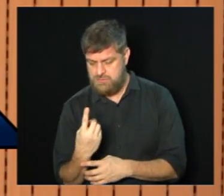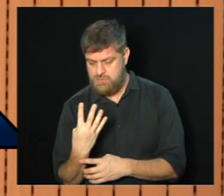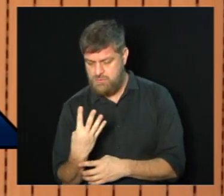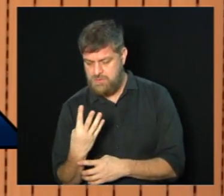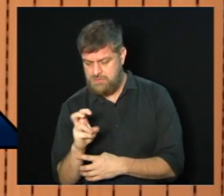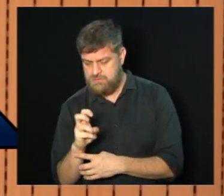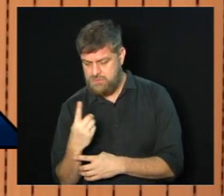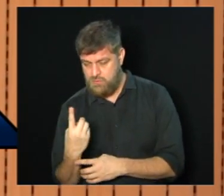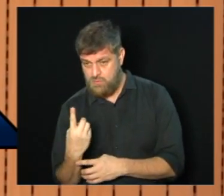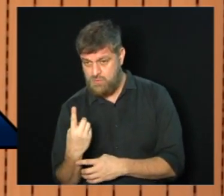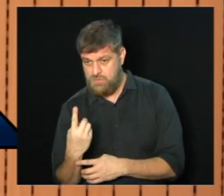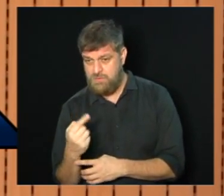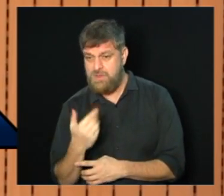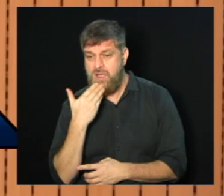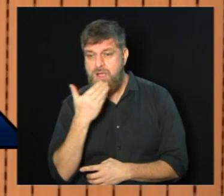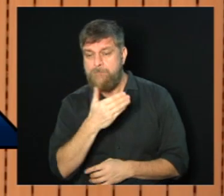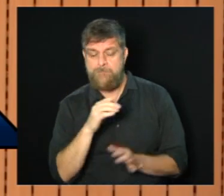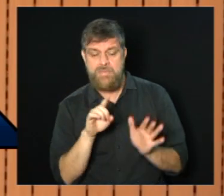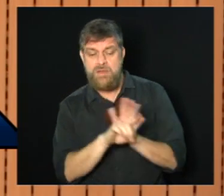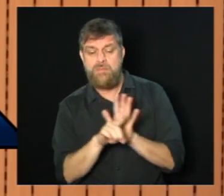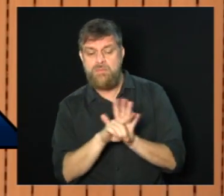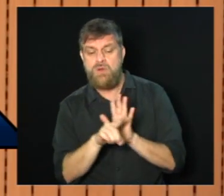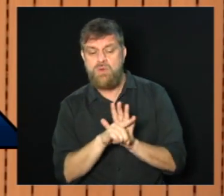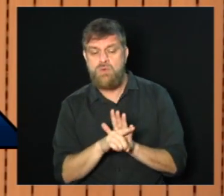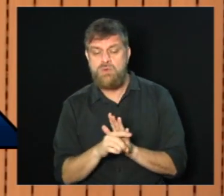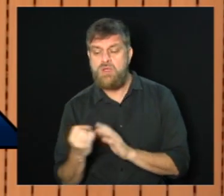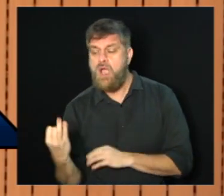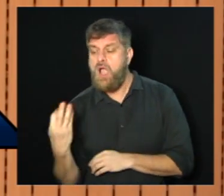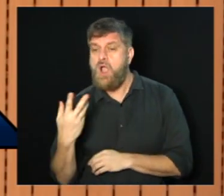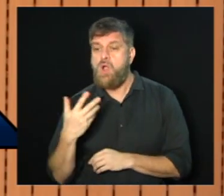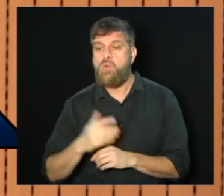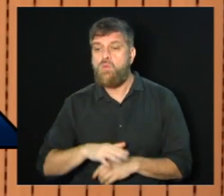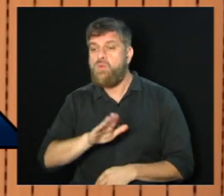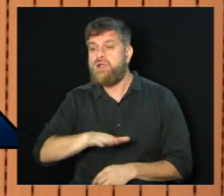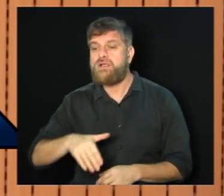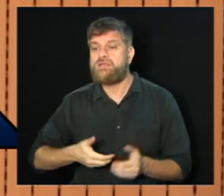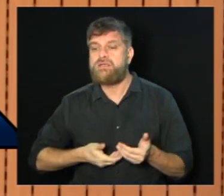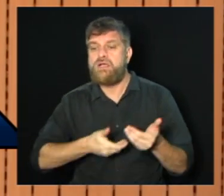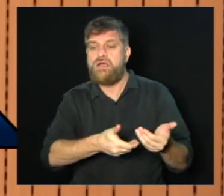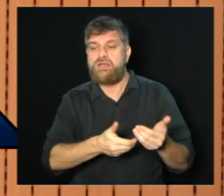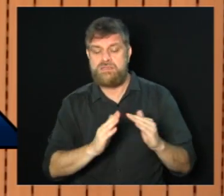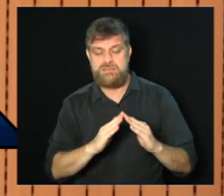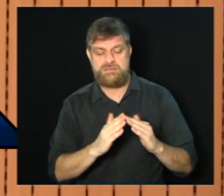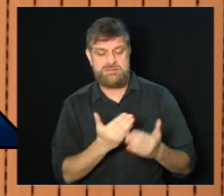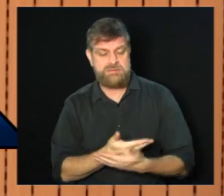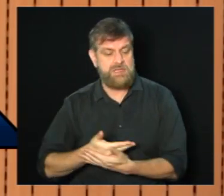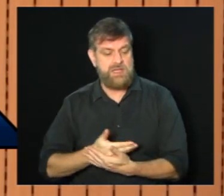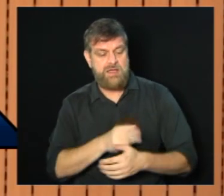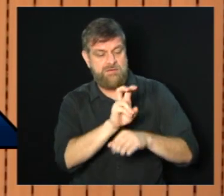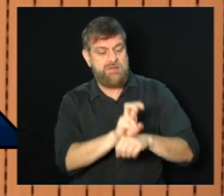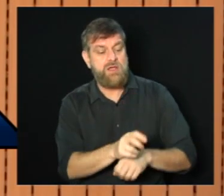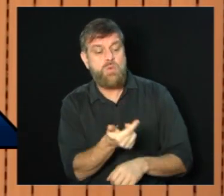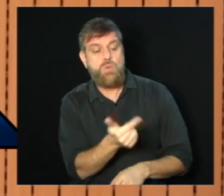231451, que requer informações sobre o déficit de vagas na unidade de educação infantil, e veio a